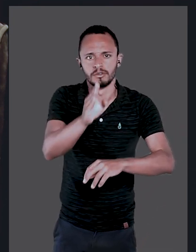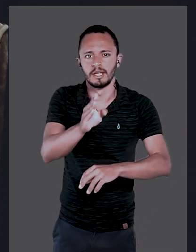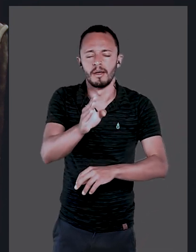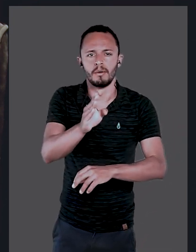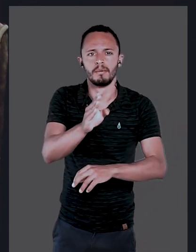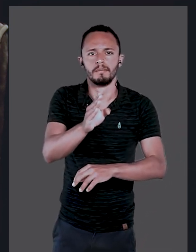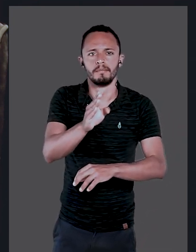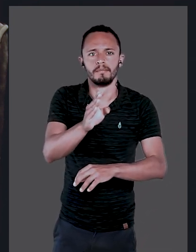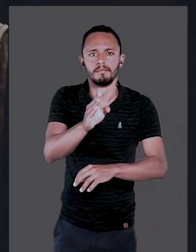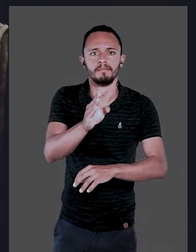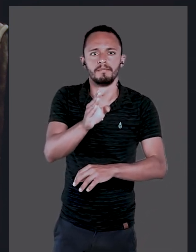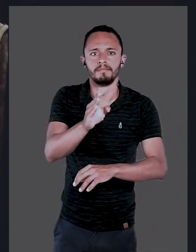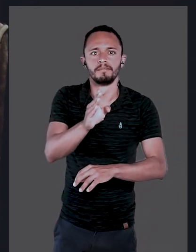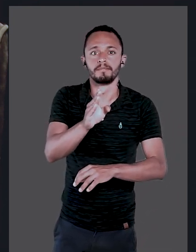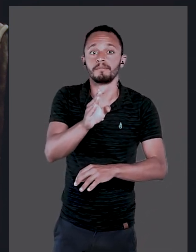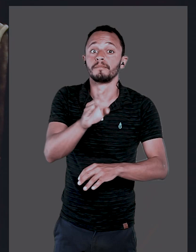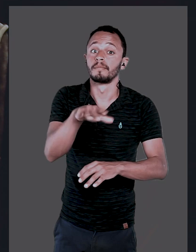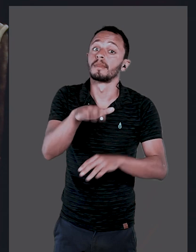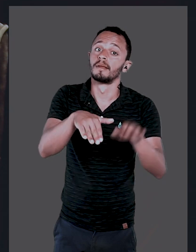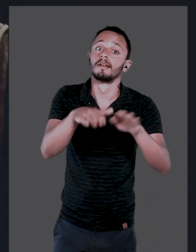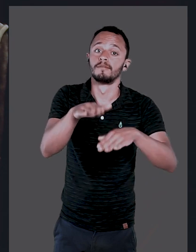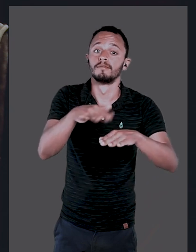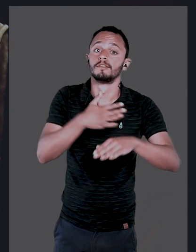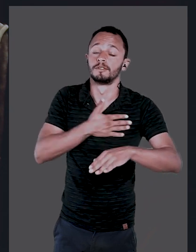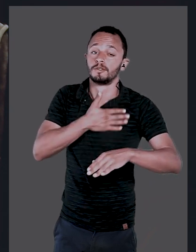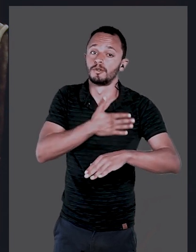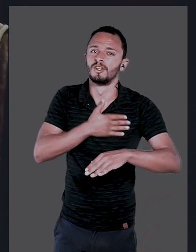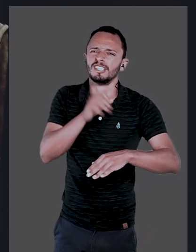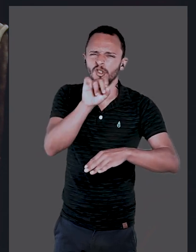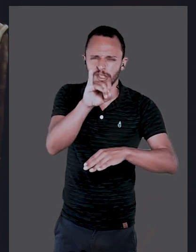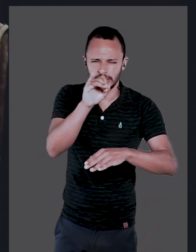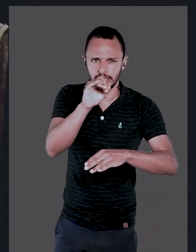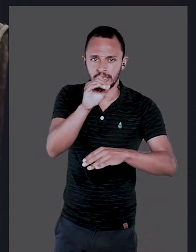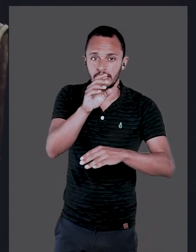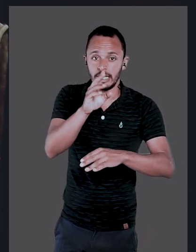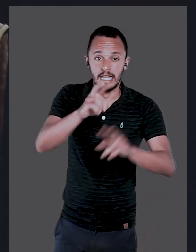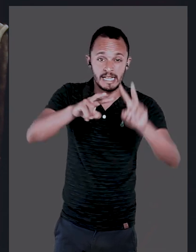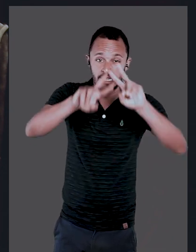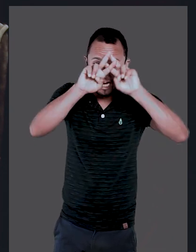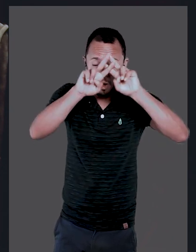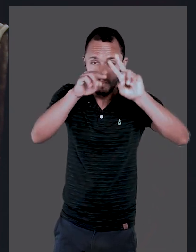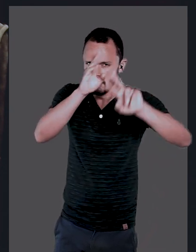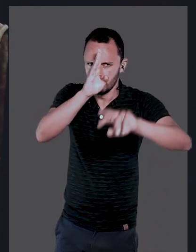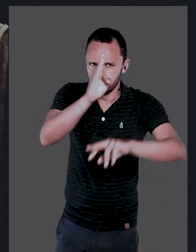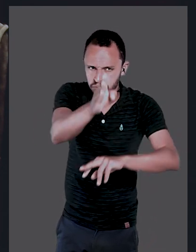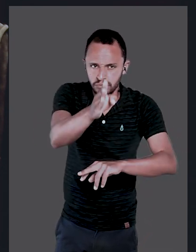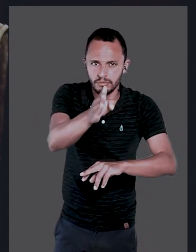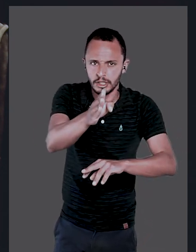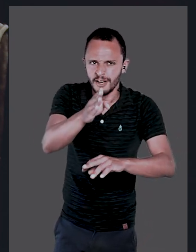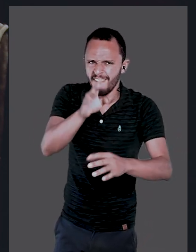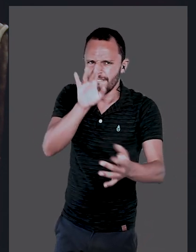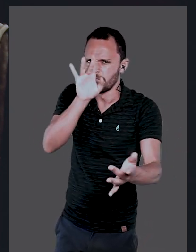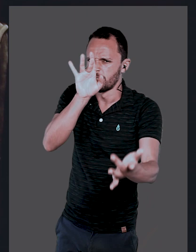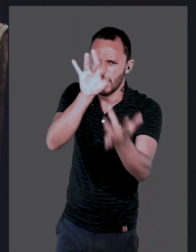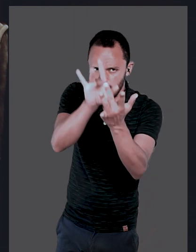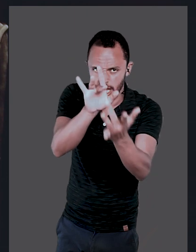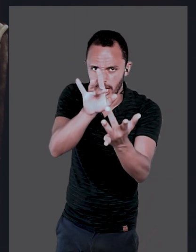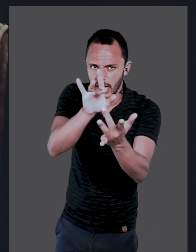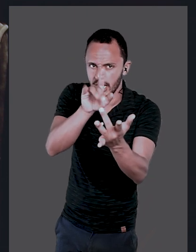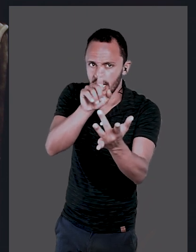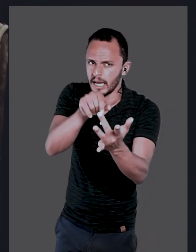traumas. E até porque eu acho que depois, se os expusermos e se lidarmos com eles, talvez